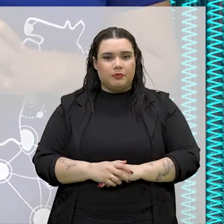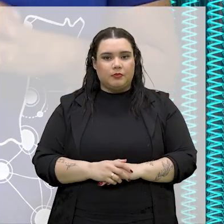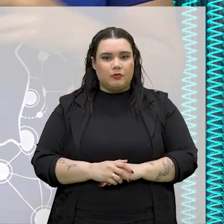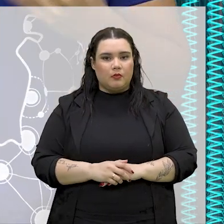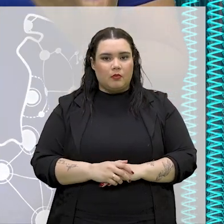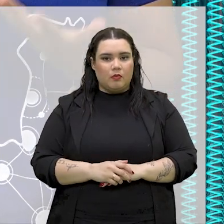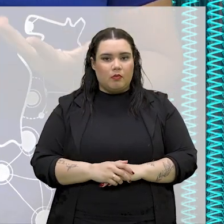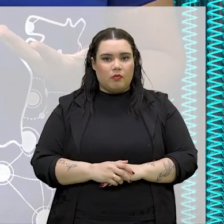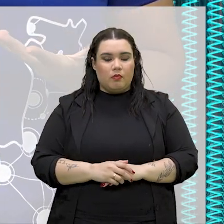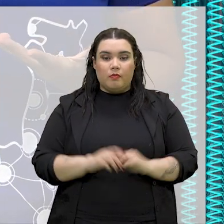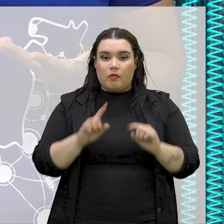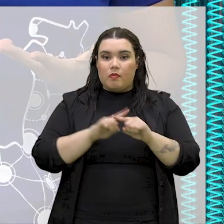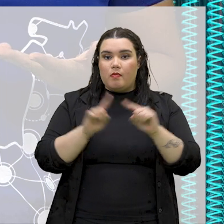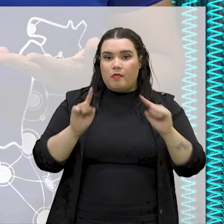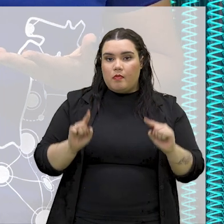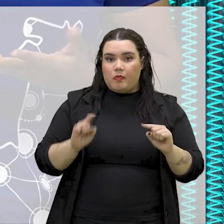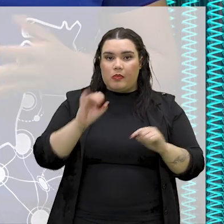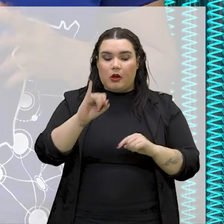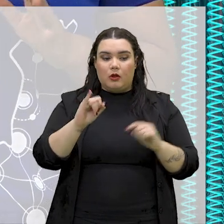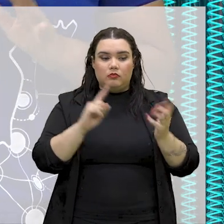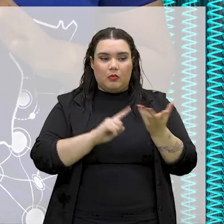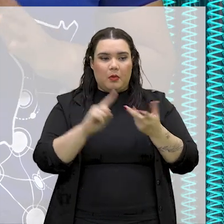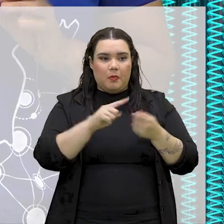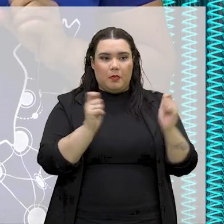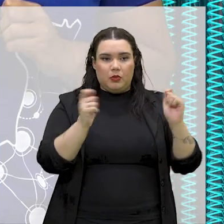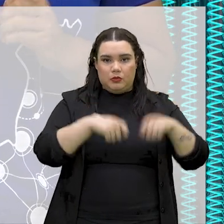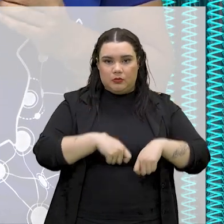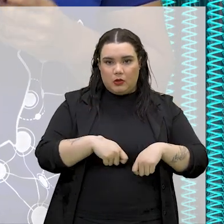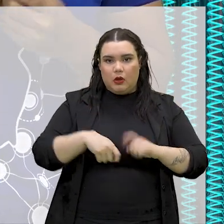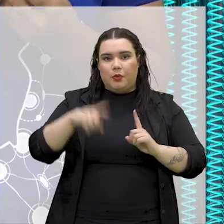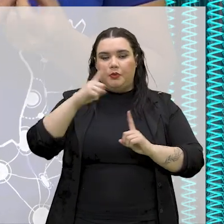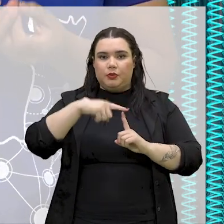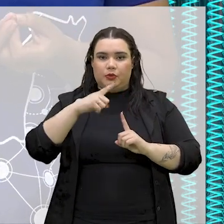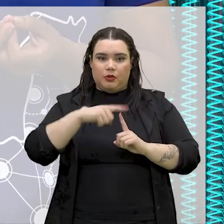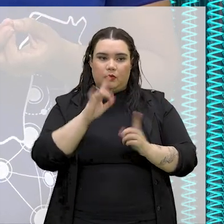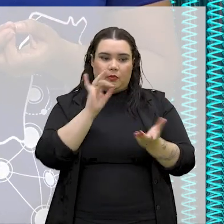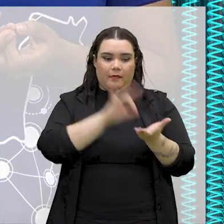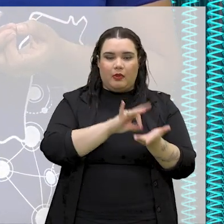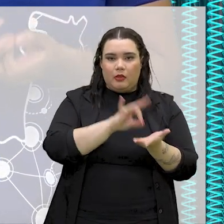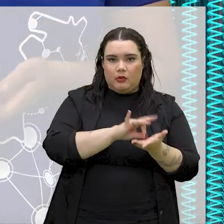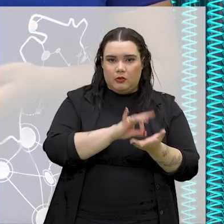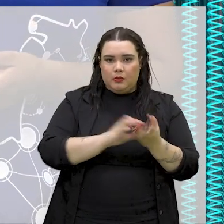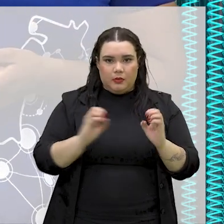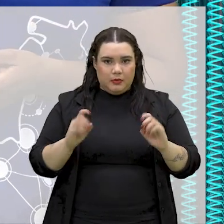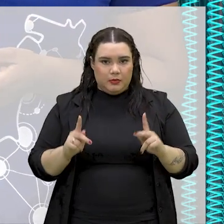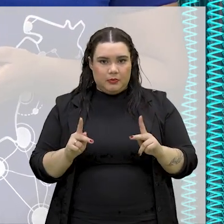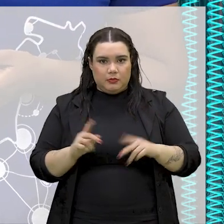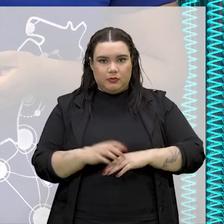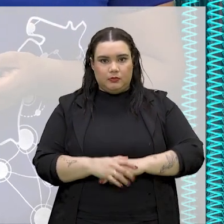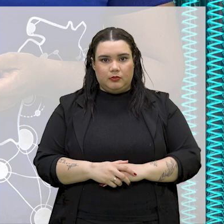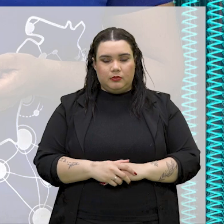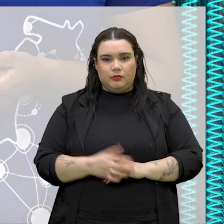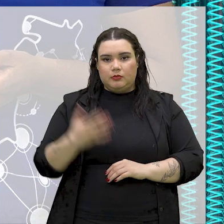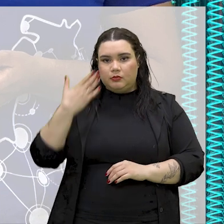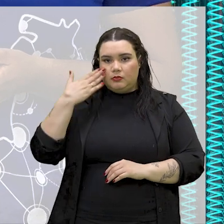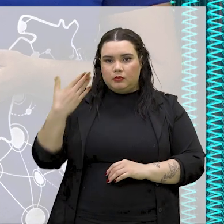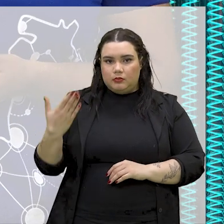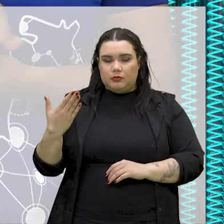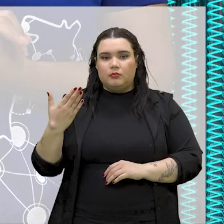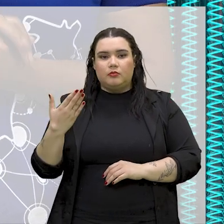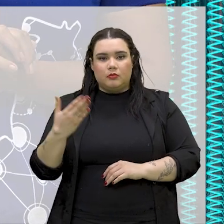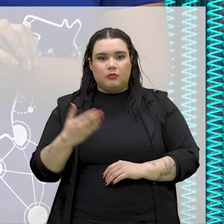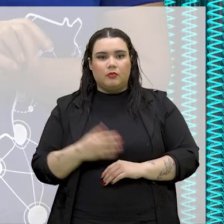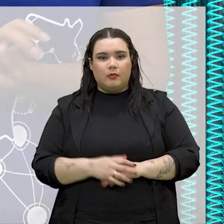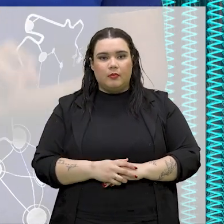certo? Mas quando for possibilidade, virá na forma afirmativa, tá certo? Então, it can get